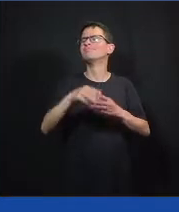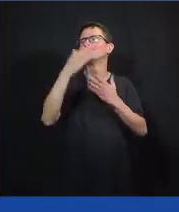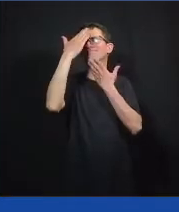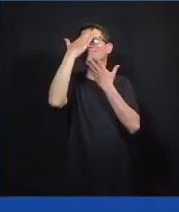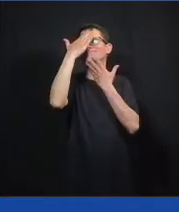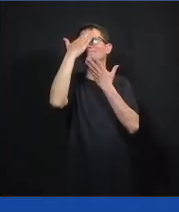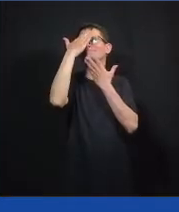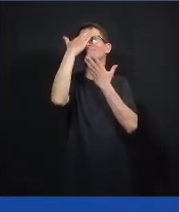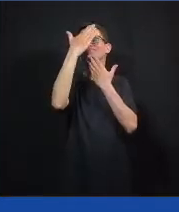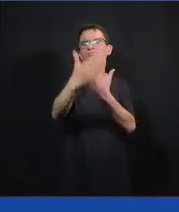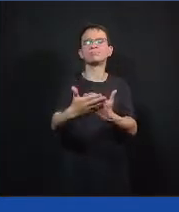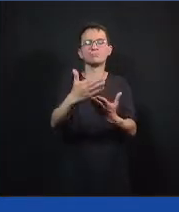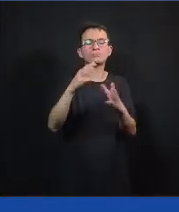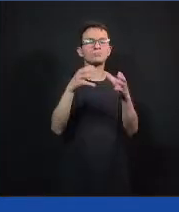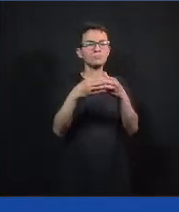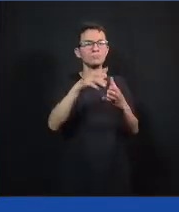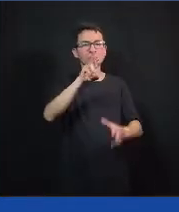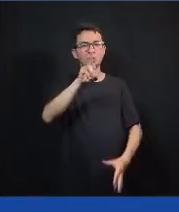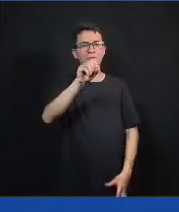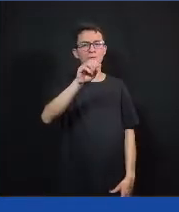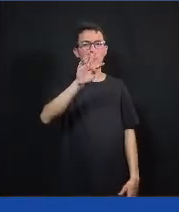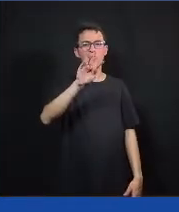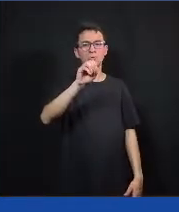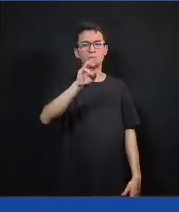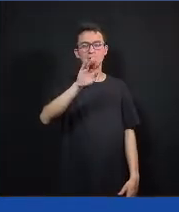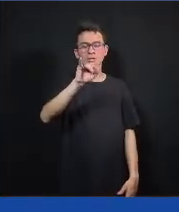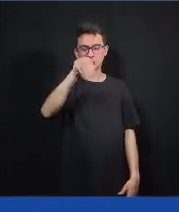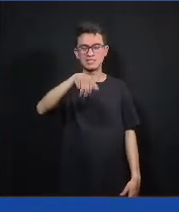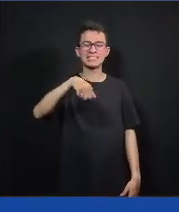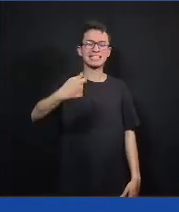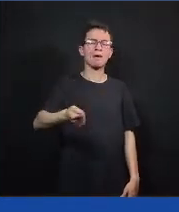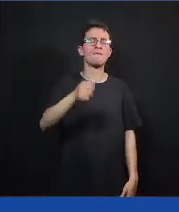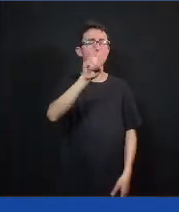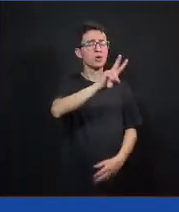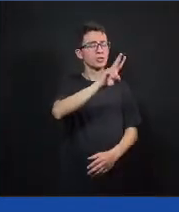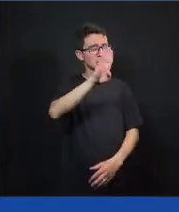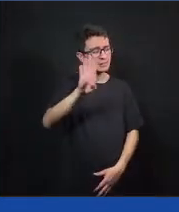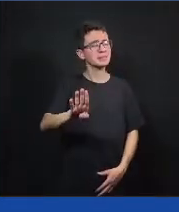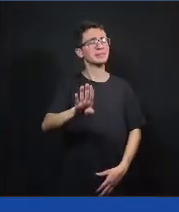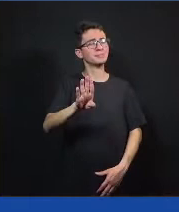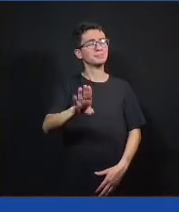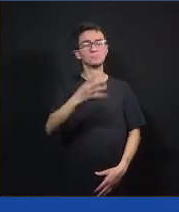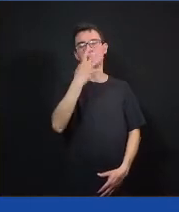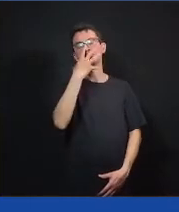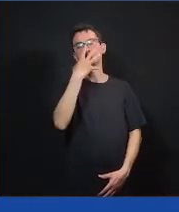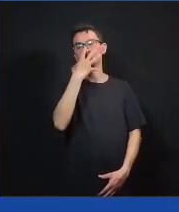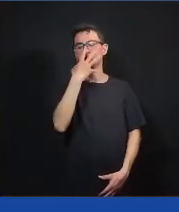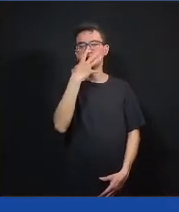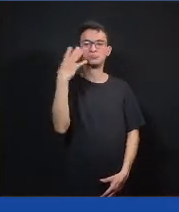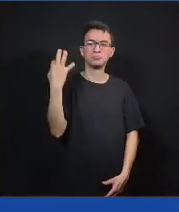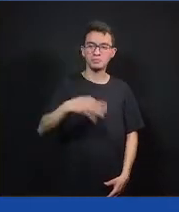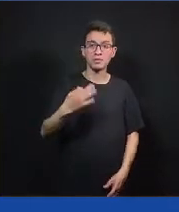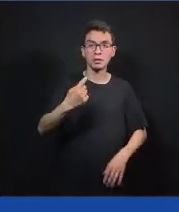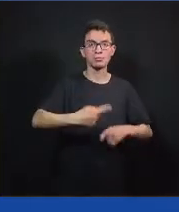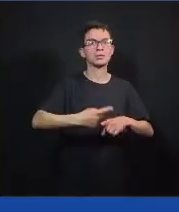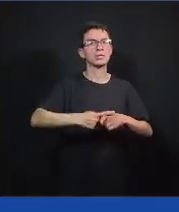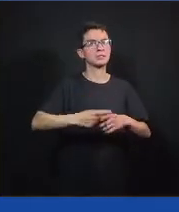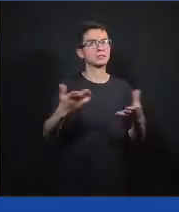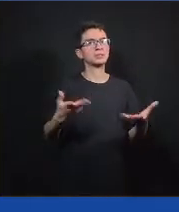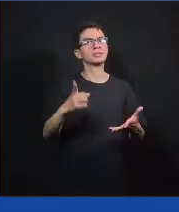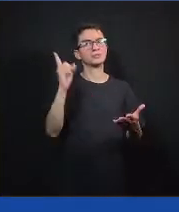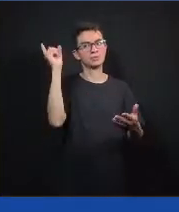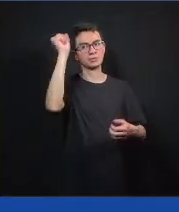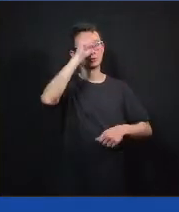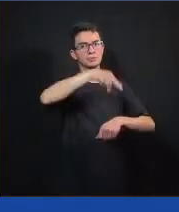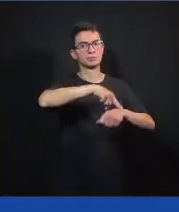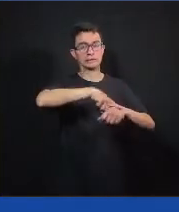ao Instituto Votorantim, por terem dado toda essa atenção à cidadania nesse momento tão delicado de polarização política. Política